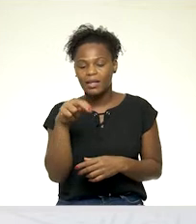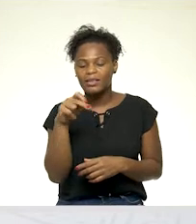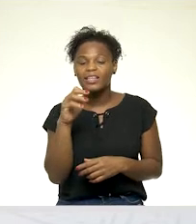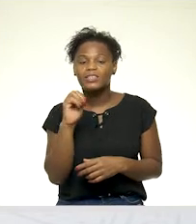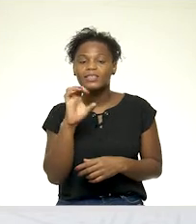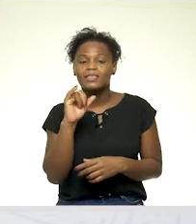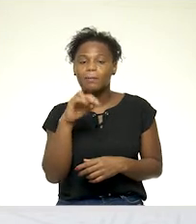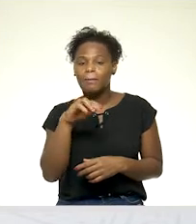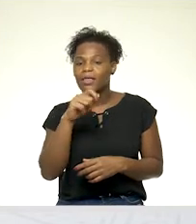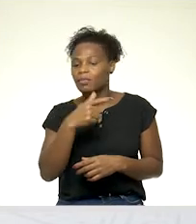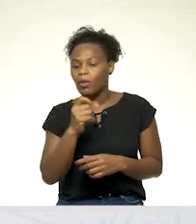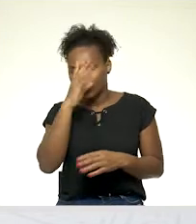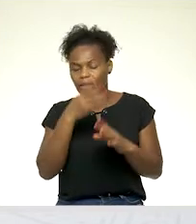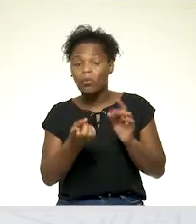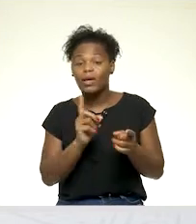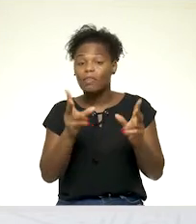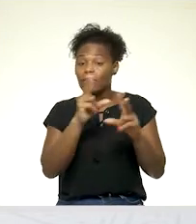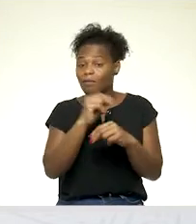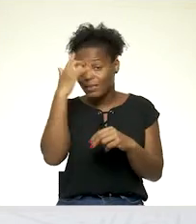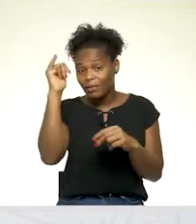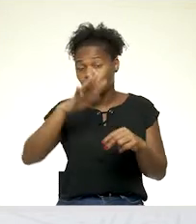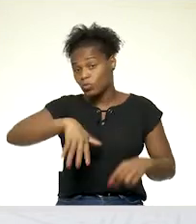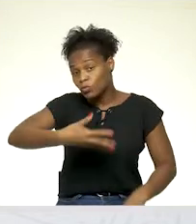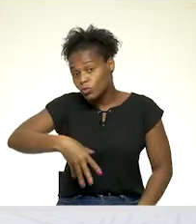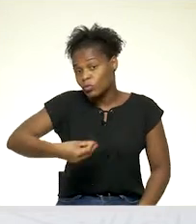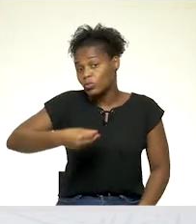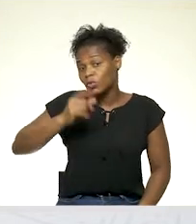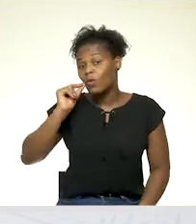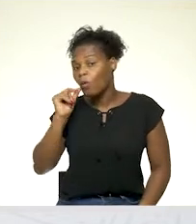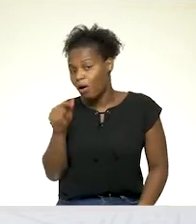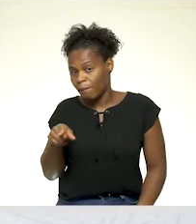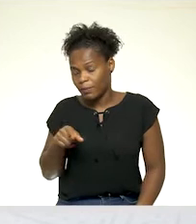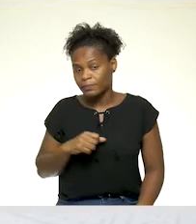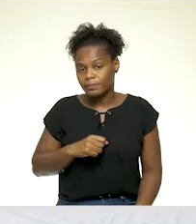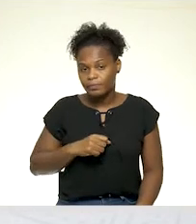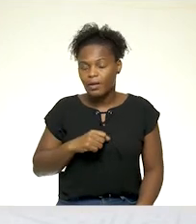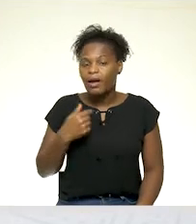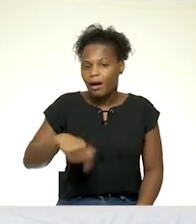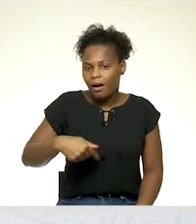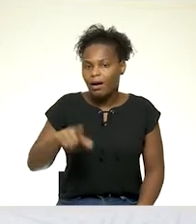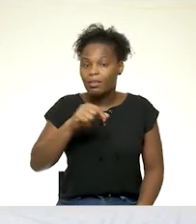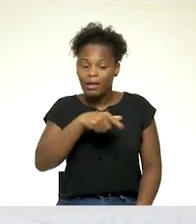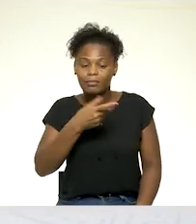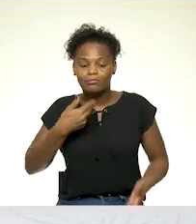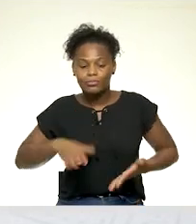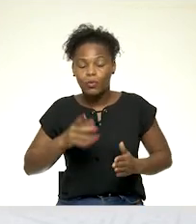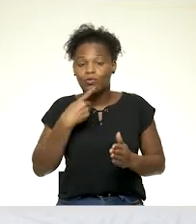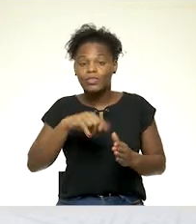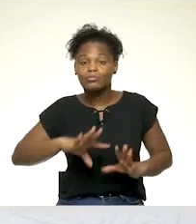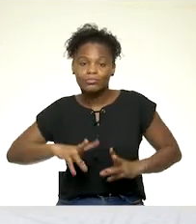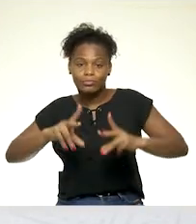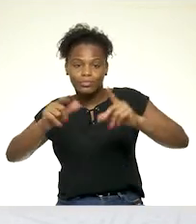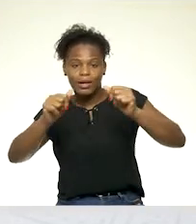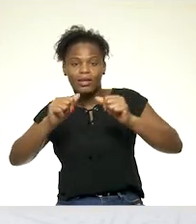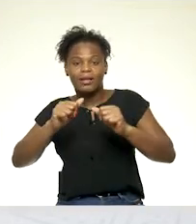dito? Nova concepção do mundo e do homem. Houve aí no Renascimento o desenvolvimento